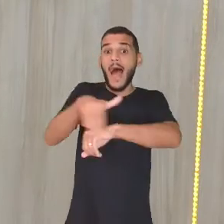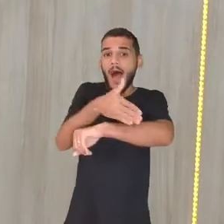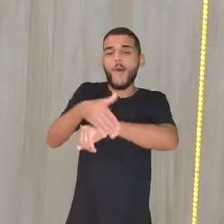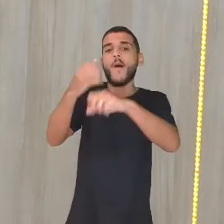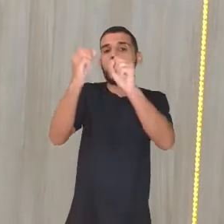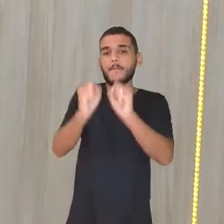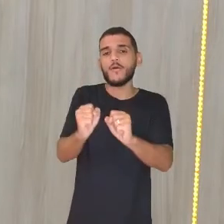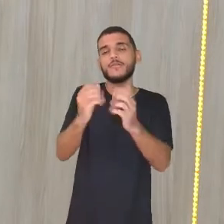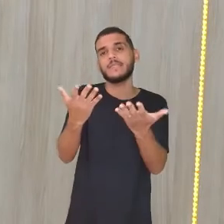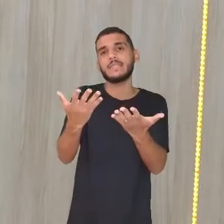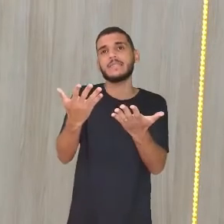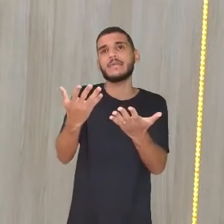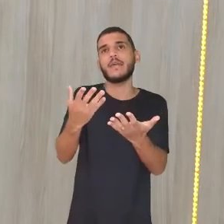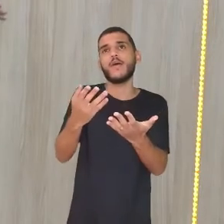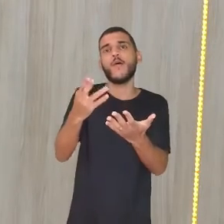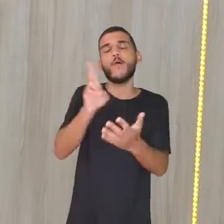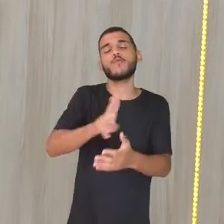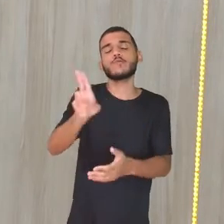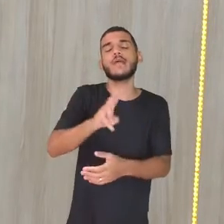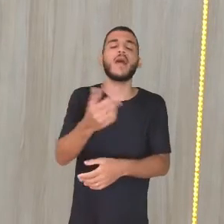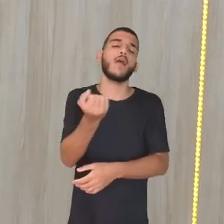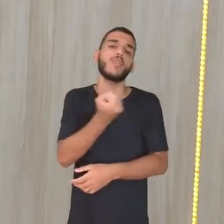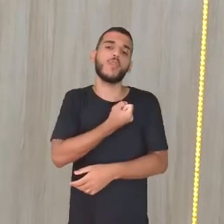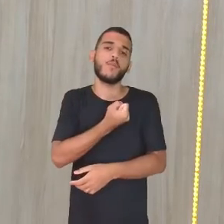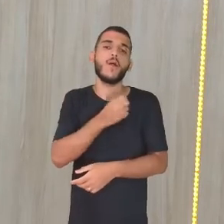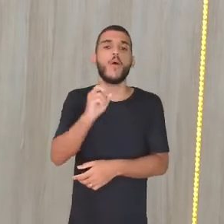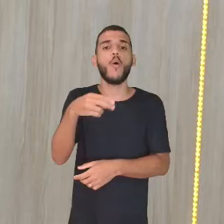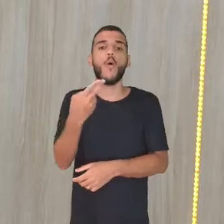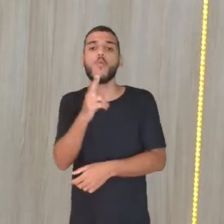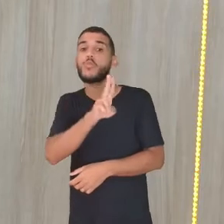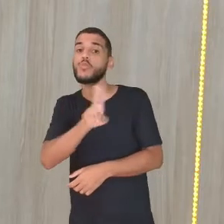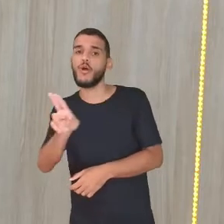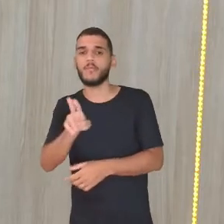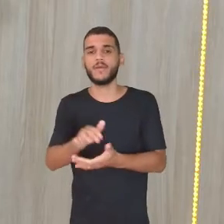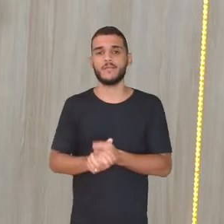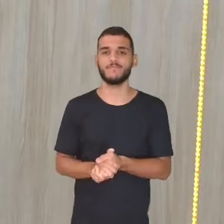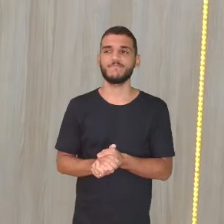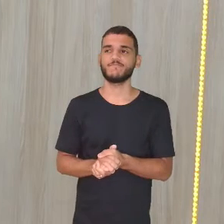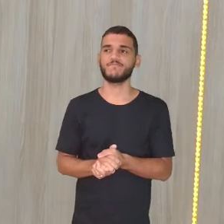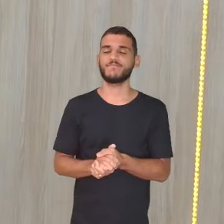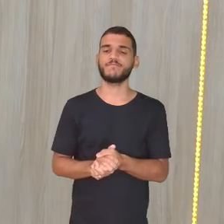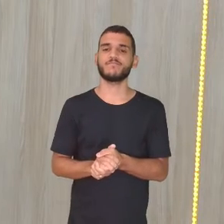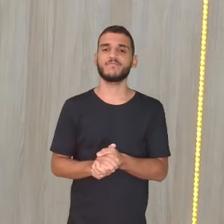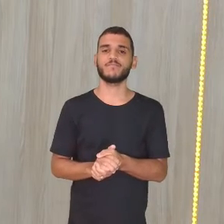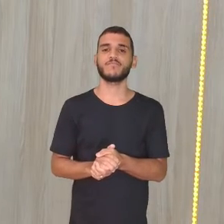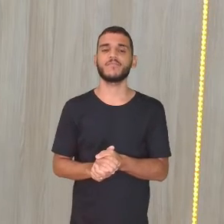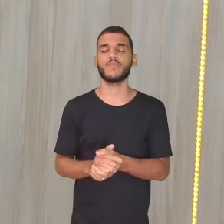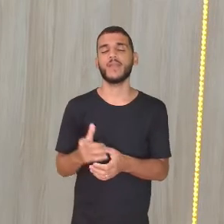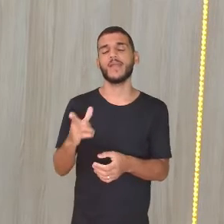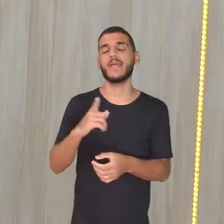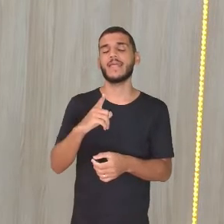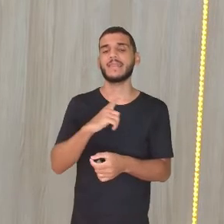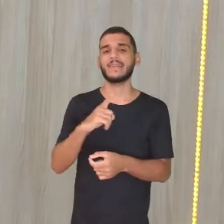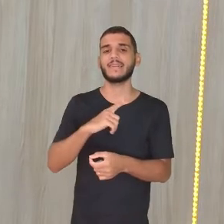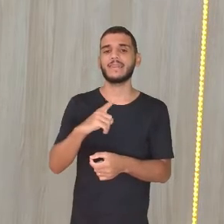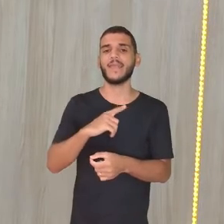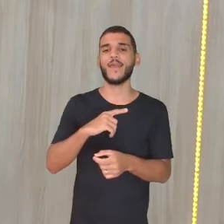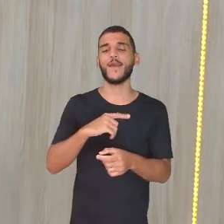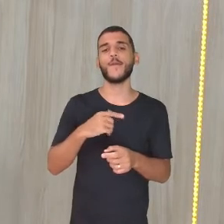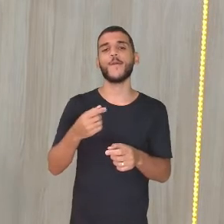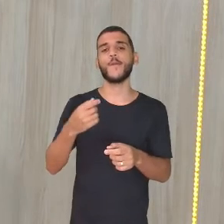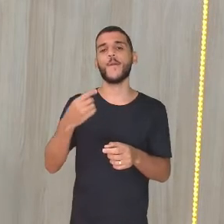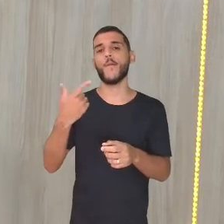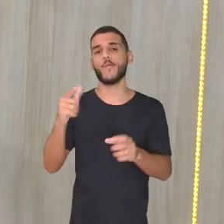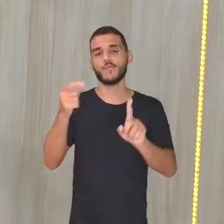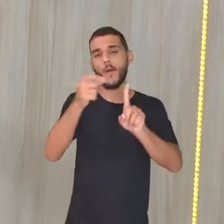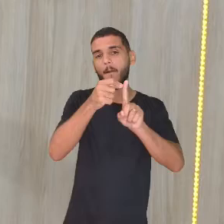ou nomes, né? Para homenagear aí alguma pessoa. Ou algum país, né? Tem um bairro que o nome